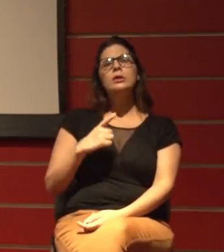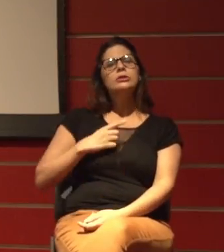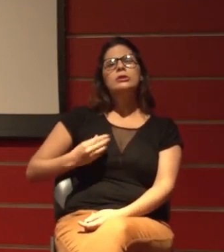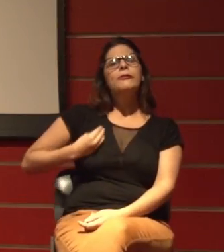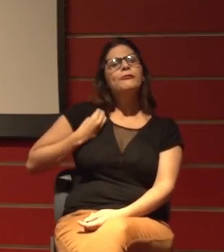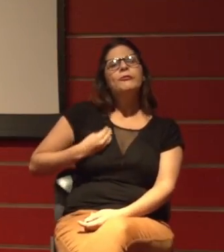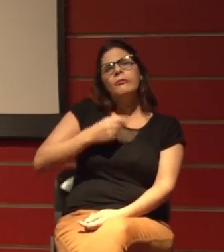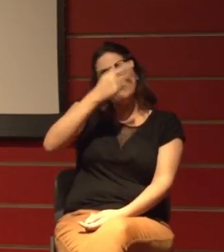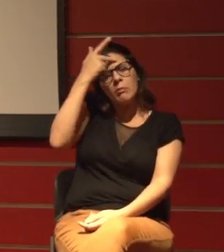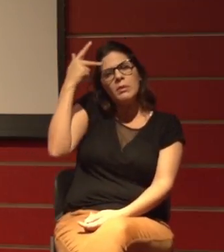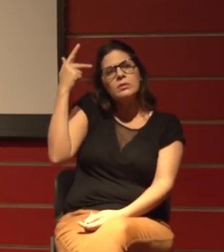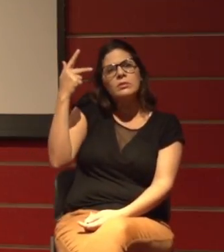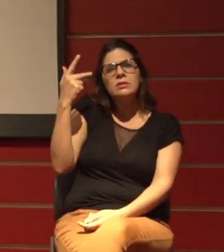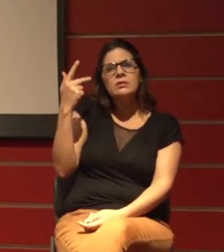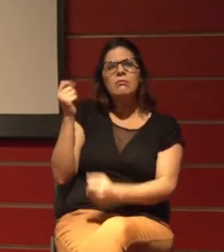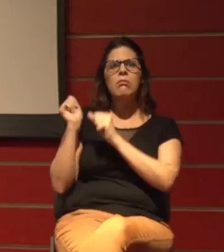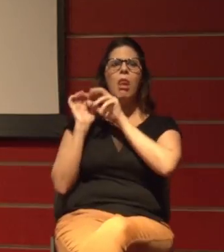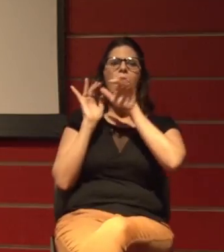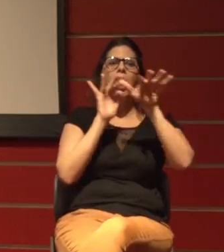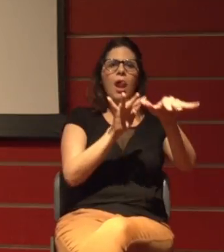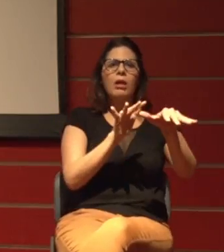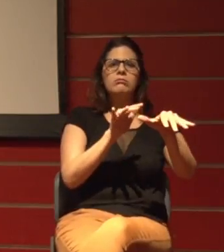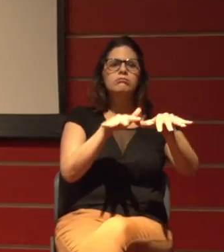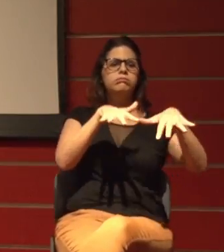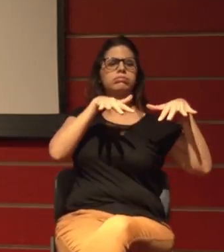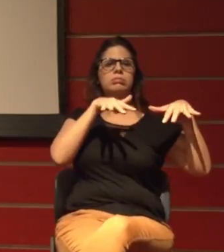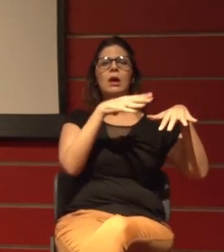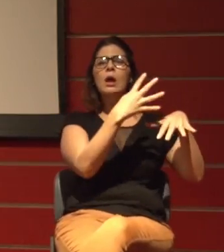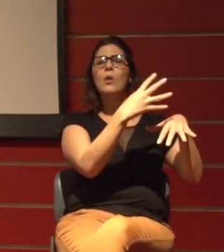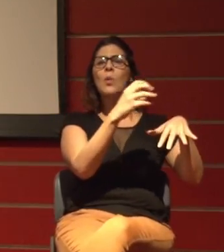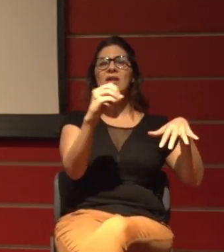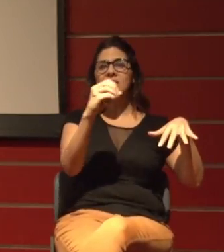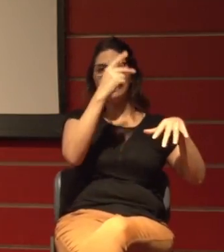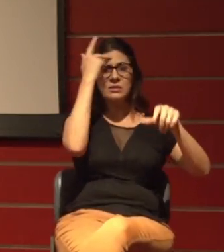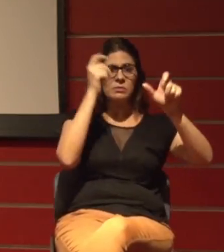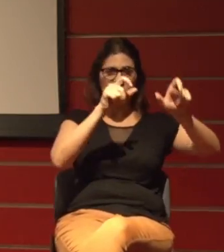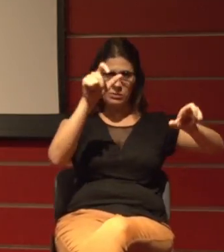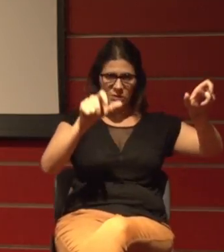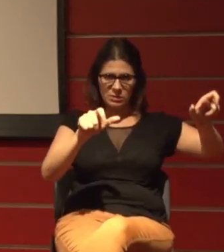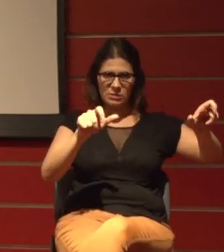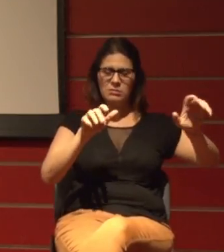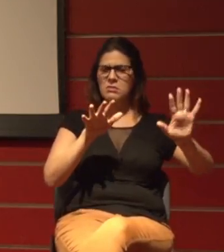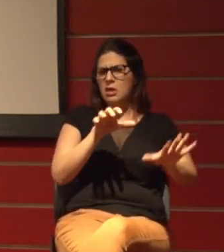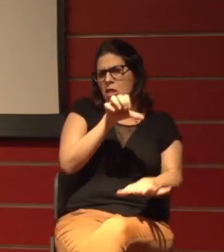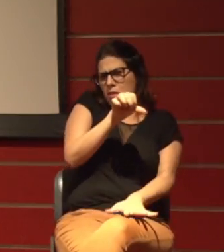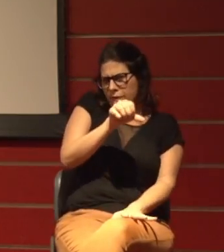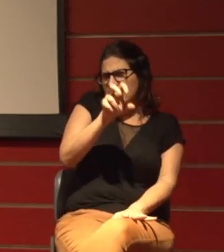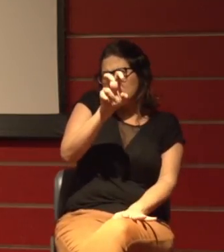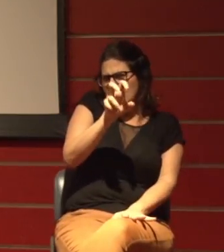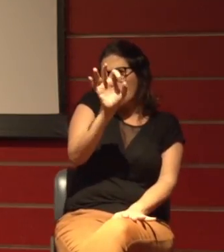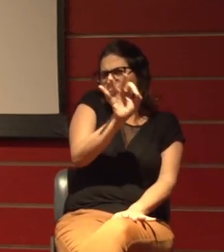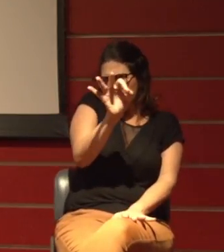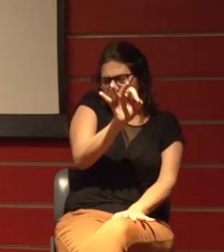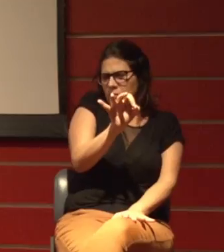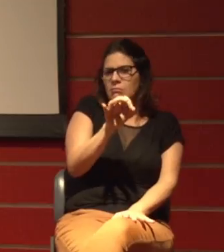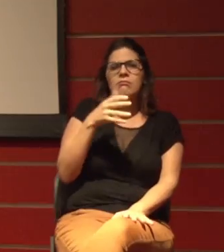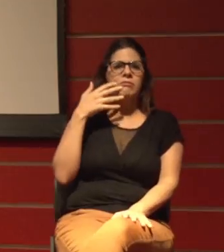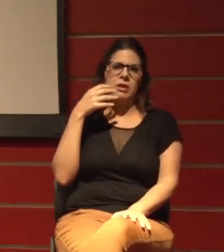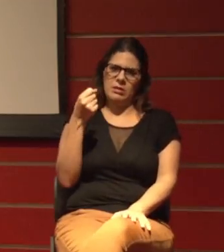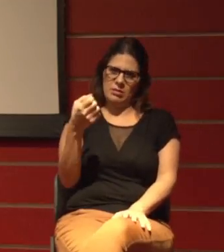pessoas para assistir esse filme e 95 97% das pessoas ali eram